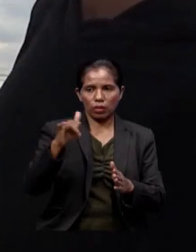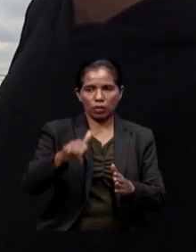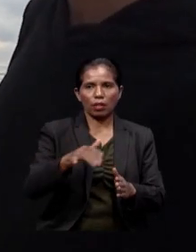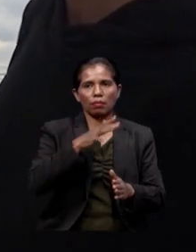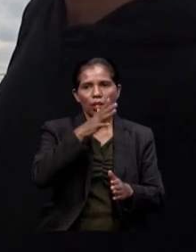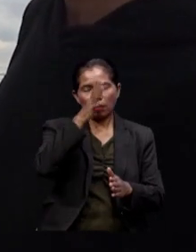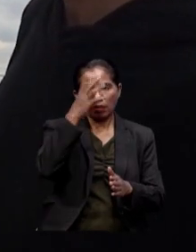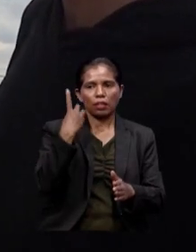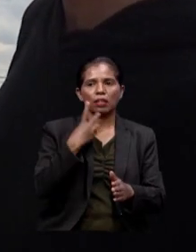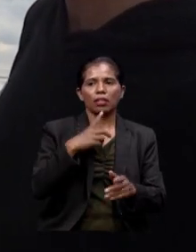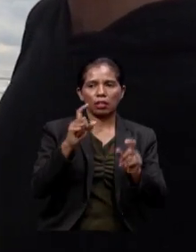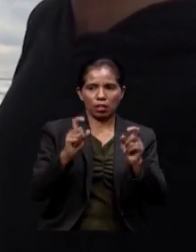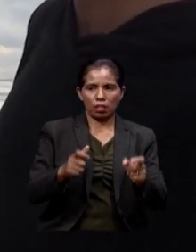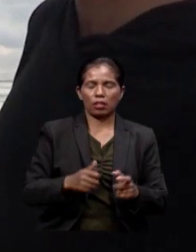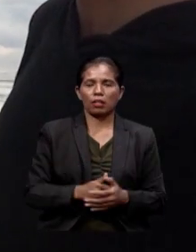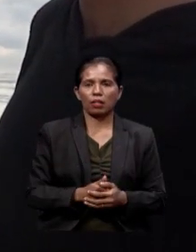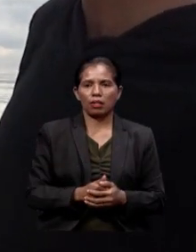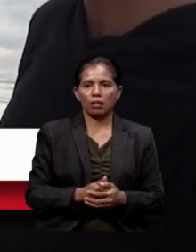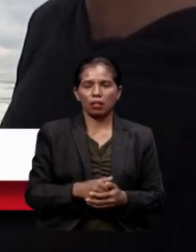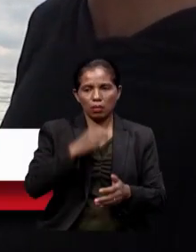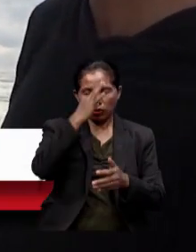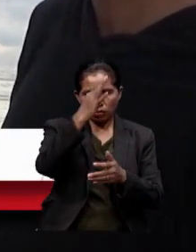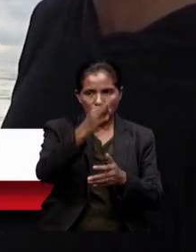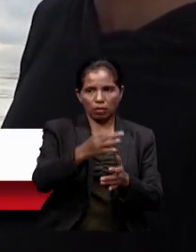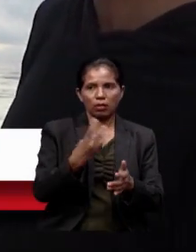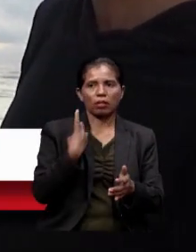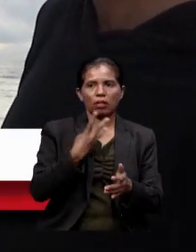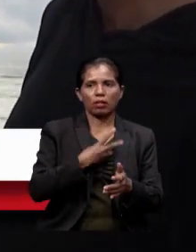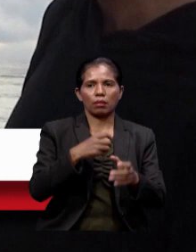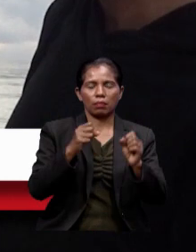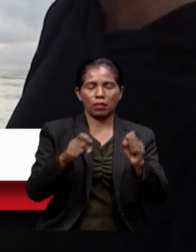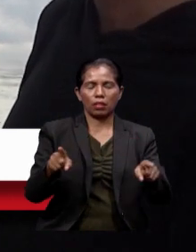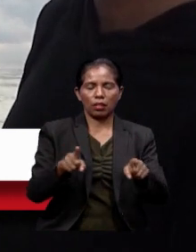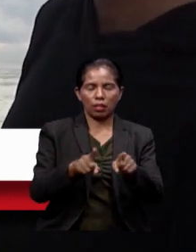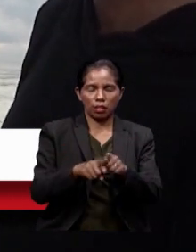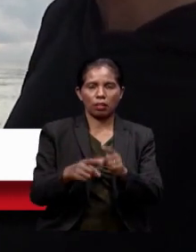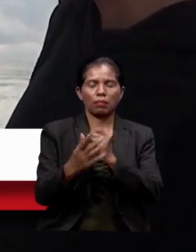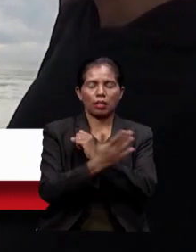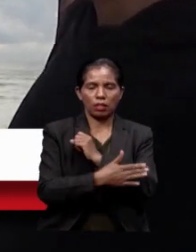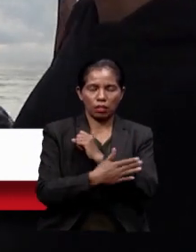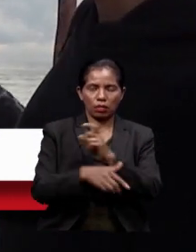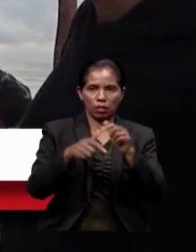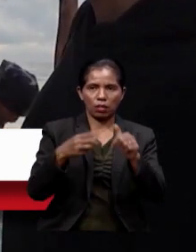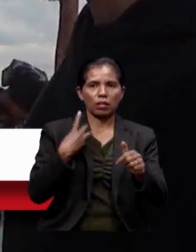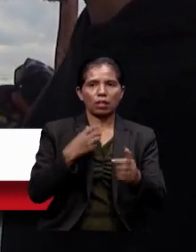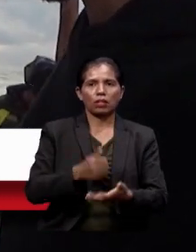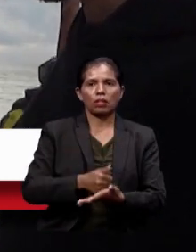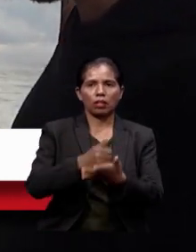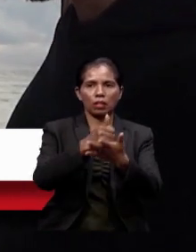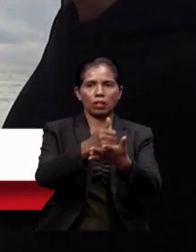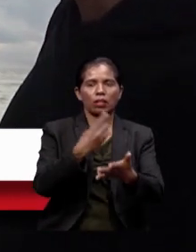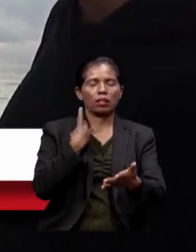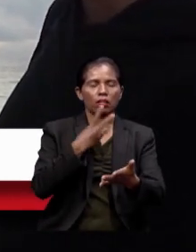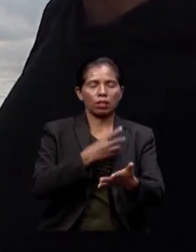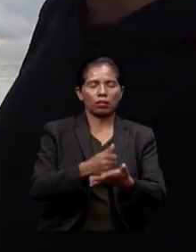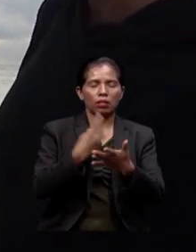tem que defender a Fatem, para abam berua, e tem os pele sai na em barraide ne. Se te la defende na Fatem, e te la defende, e te na